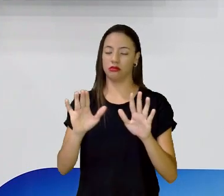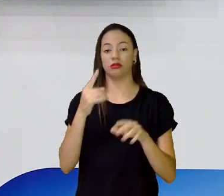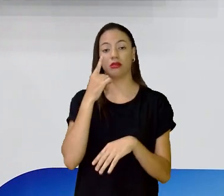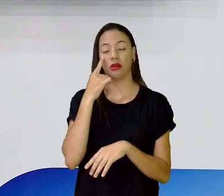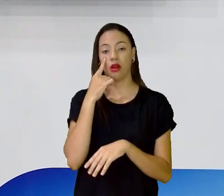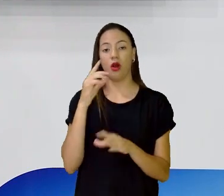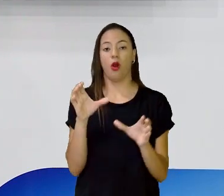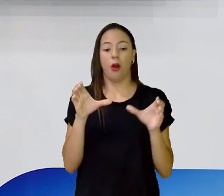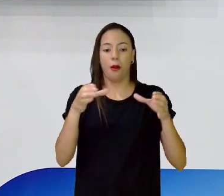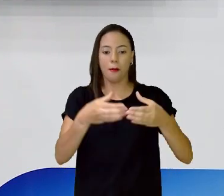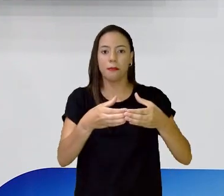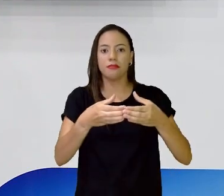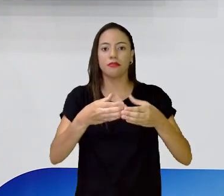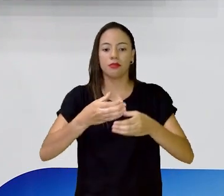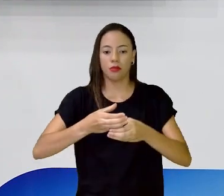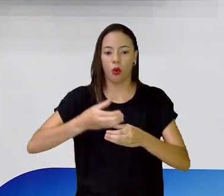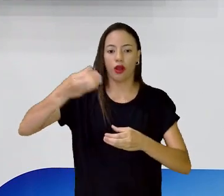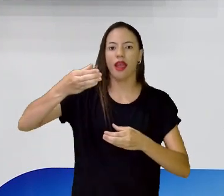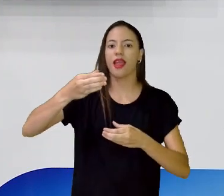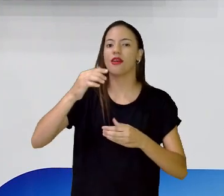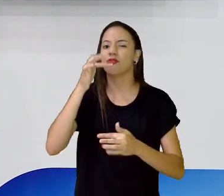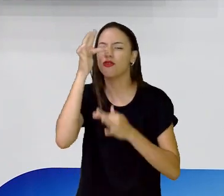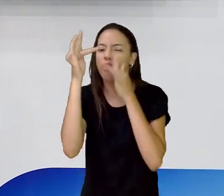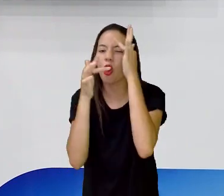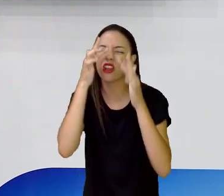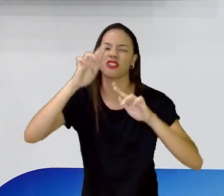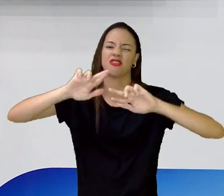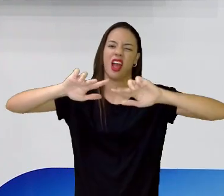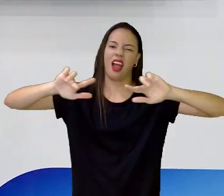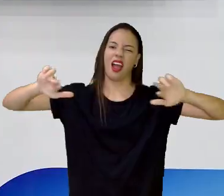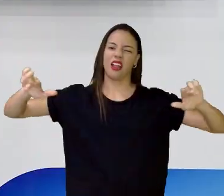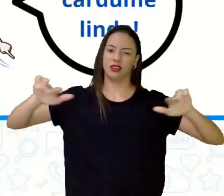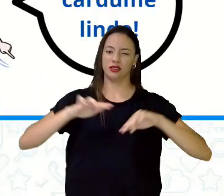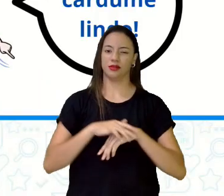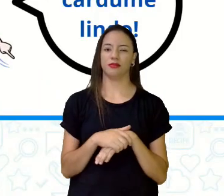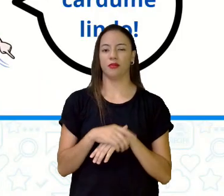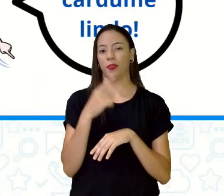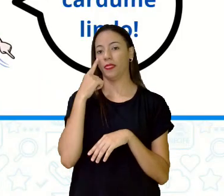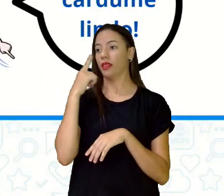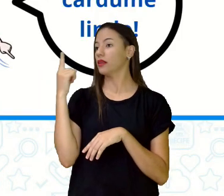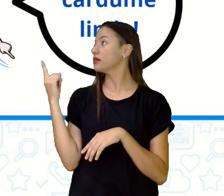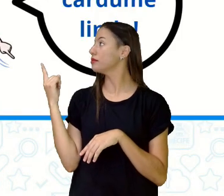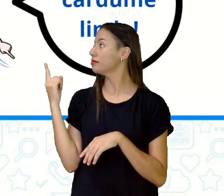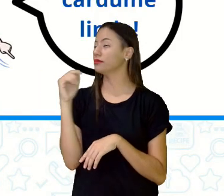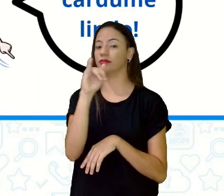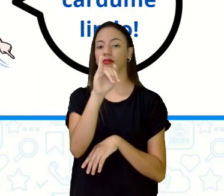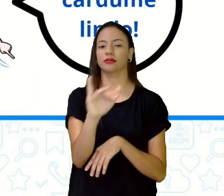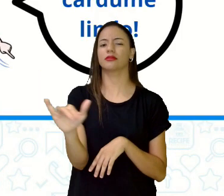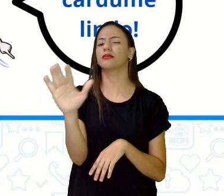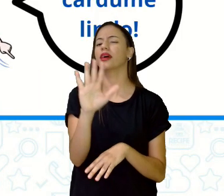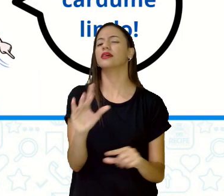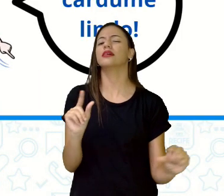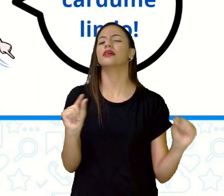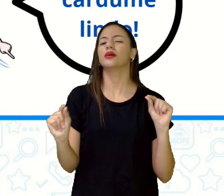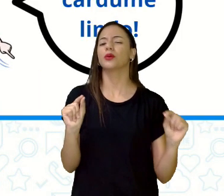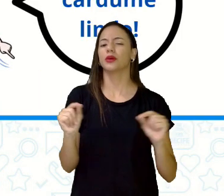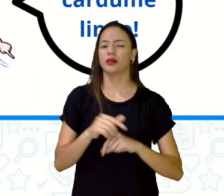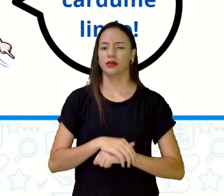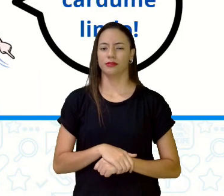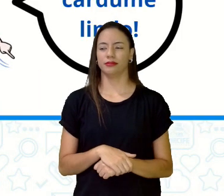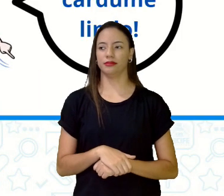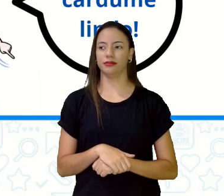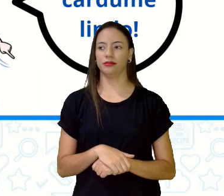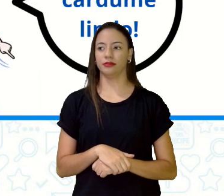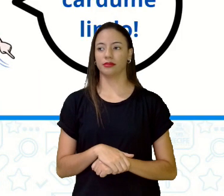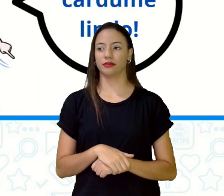tem muitas flores, tá certo? Aí você está vendo a imagem de quê?